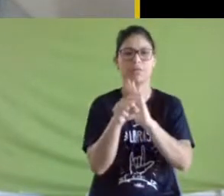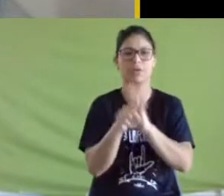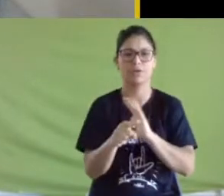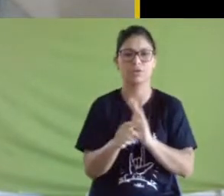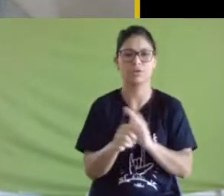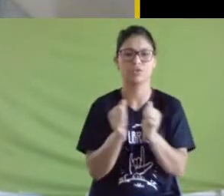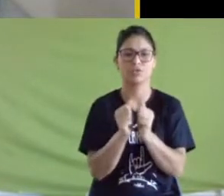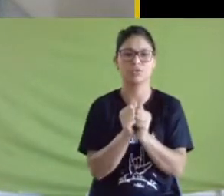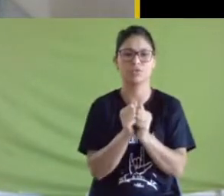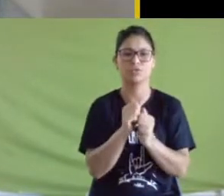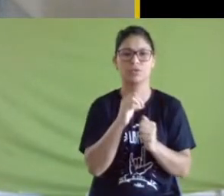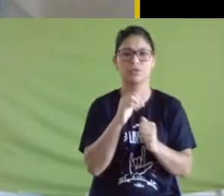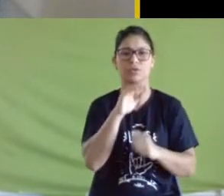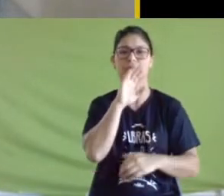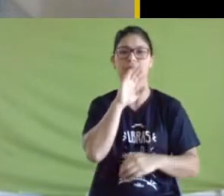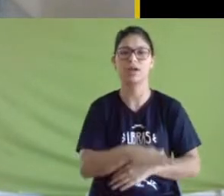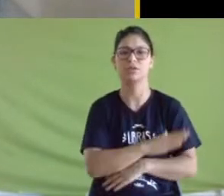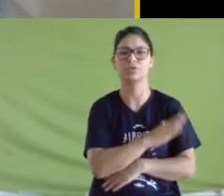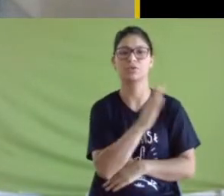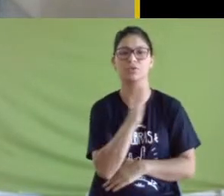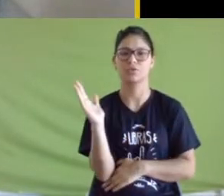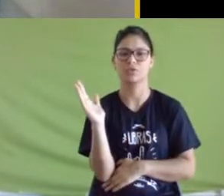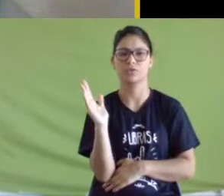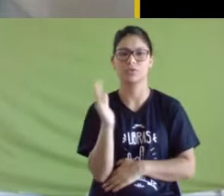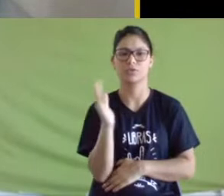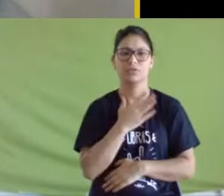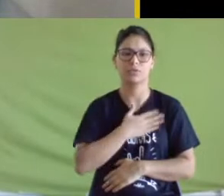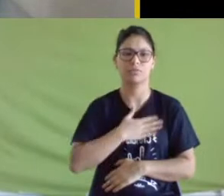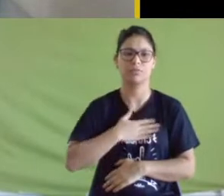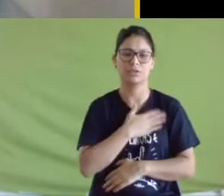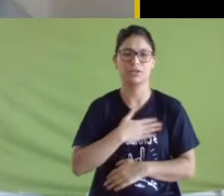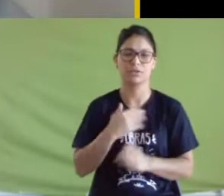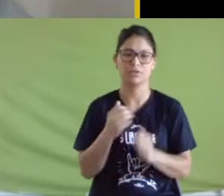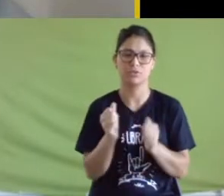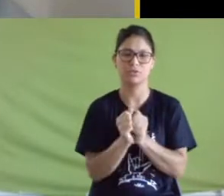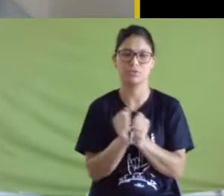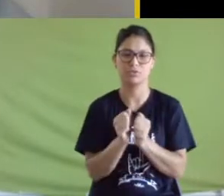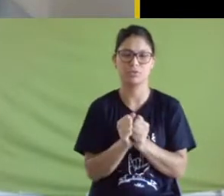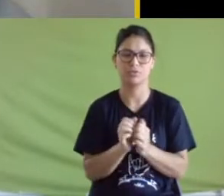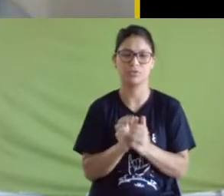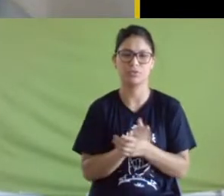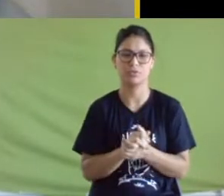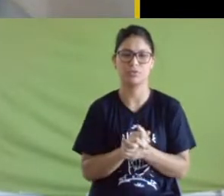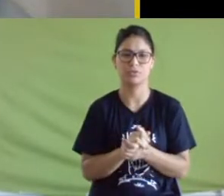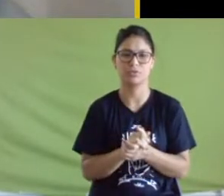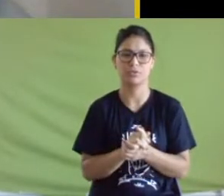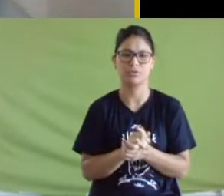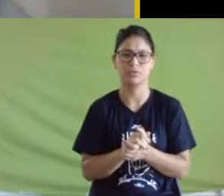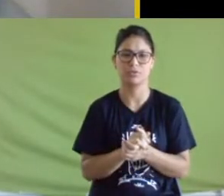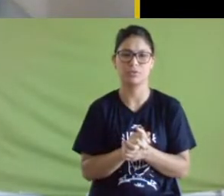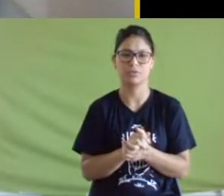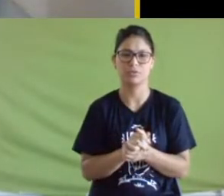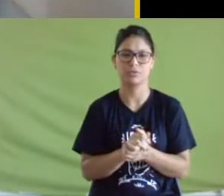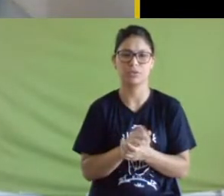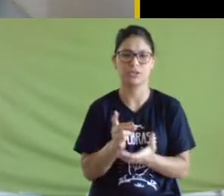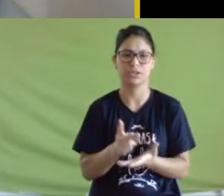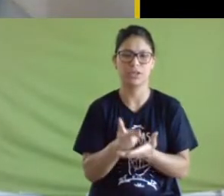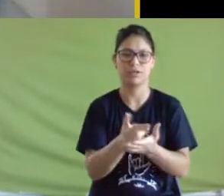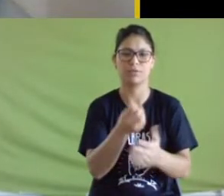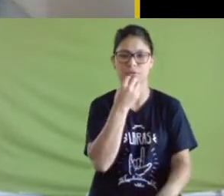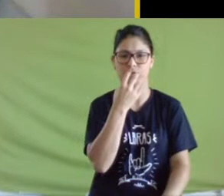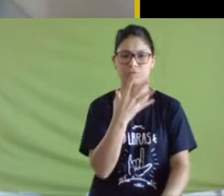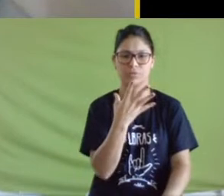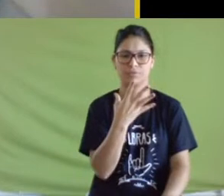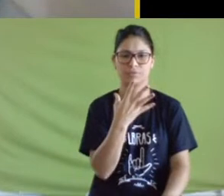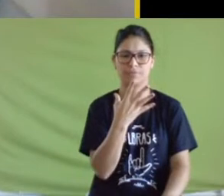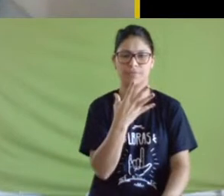tarde iluminada. Foi um grande prazer e é inversamente proporcional, né? É muito triste ter que encerrar